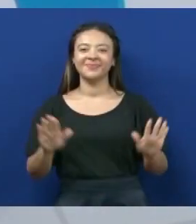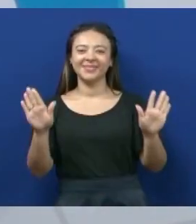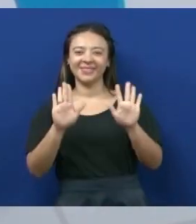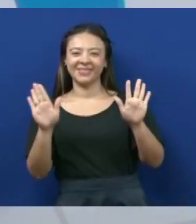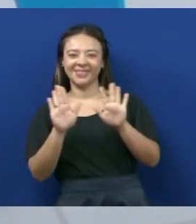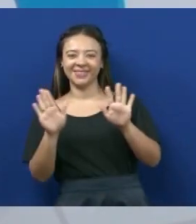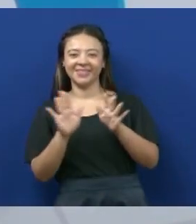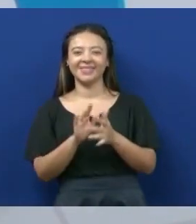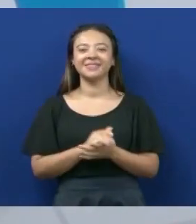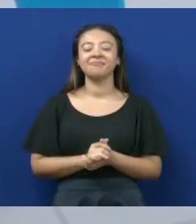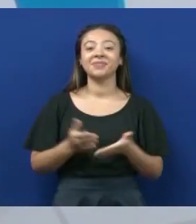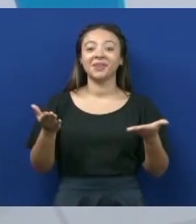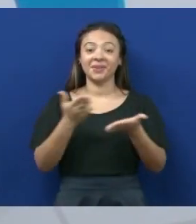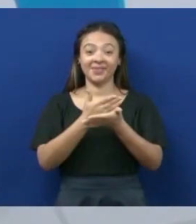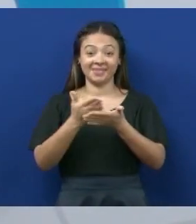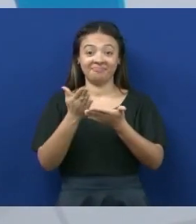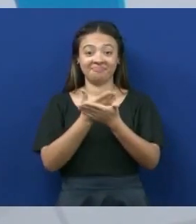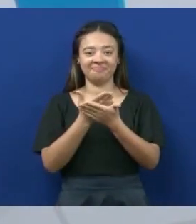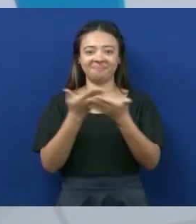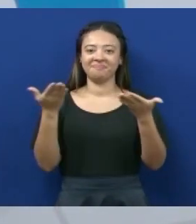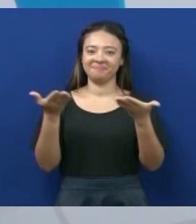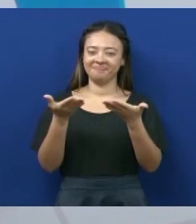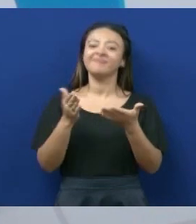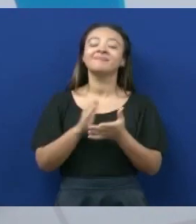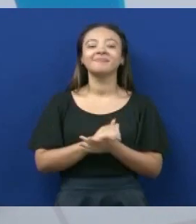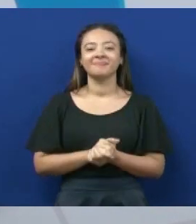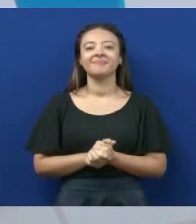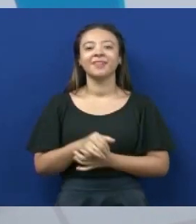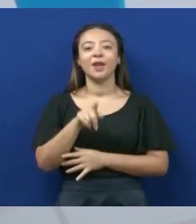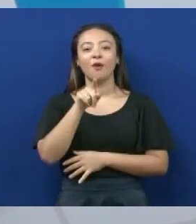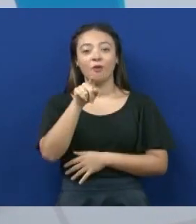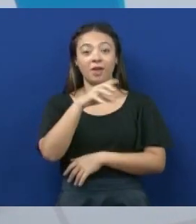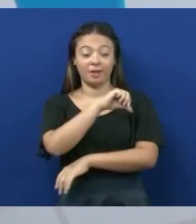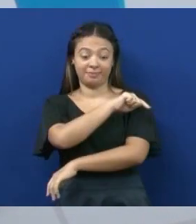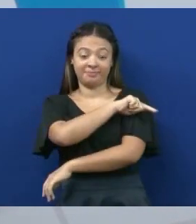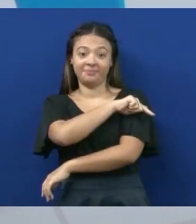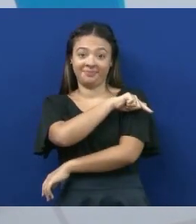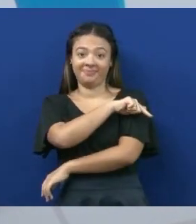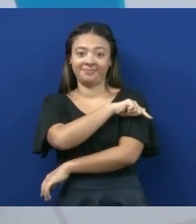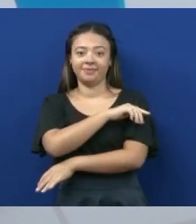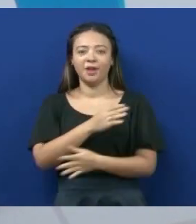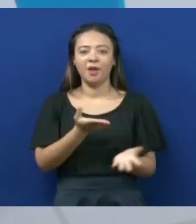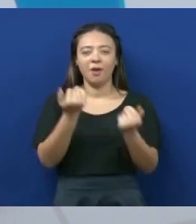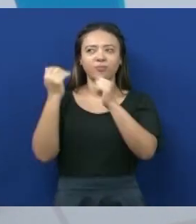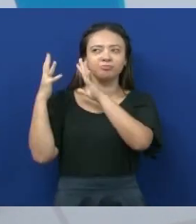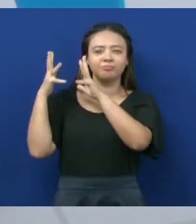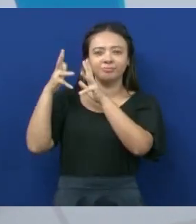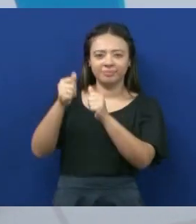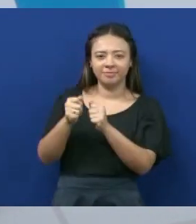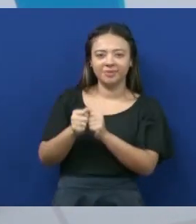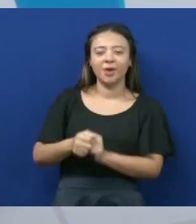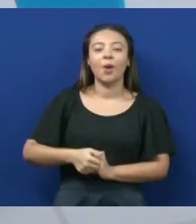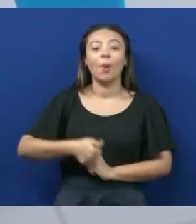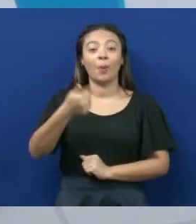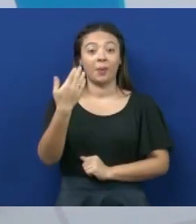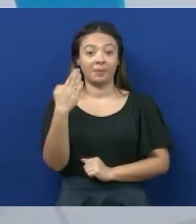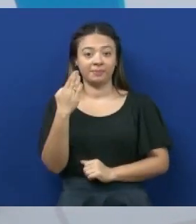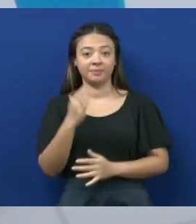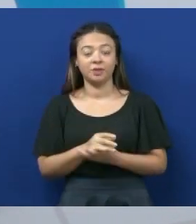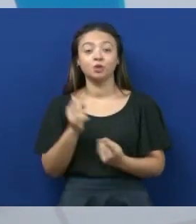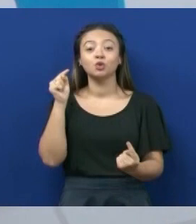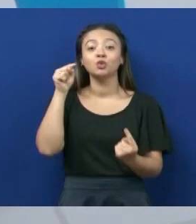Oi, pessoal! Vamos começar a nossa aula de hoje. Você do 7º ano, vamos recapitular primeiro bimestre?